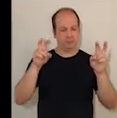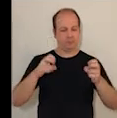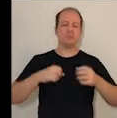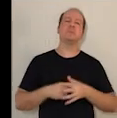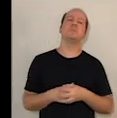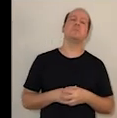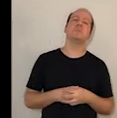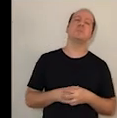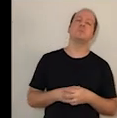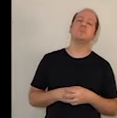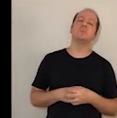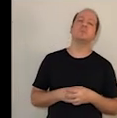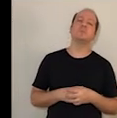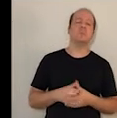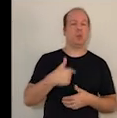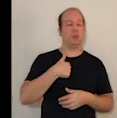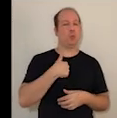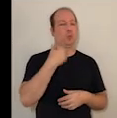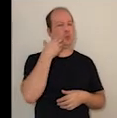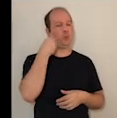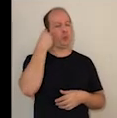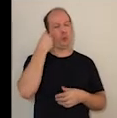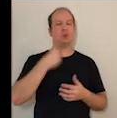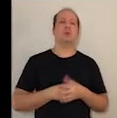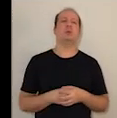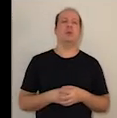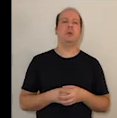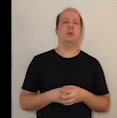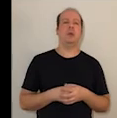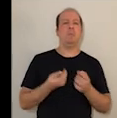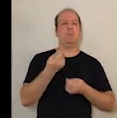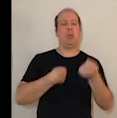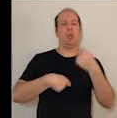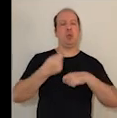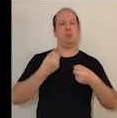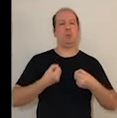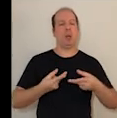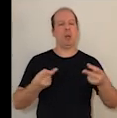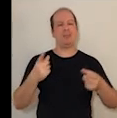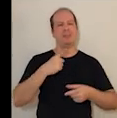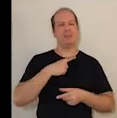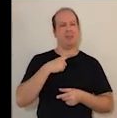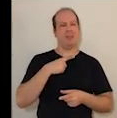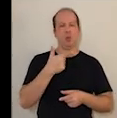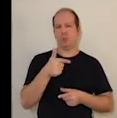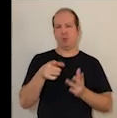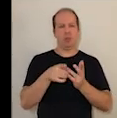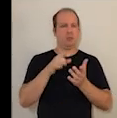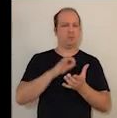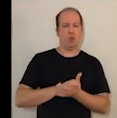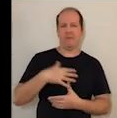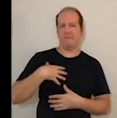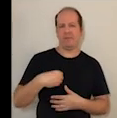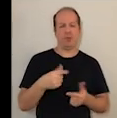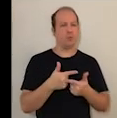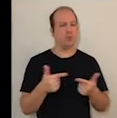Abre aspas. Eu, Volpone, ex-mercador de Esmirna, não tendo esposa